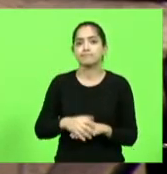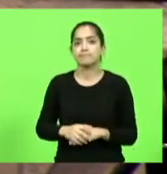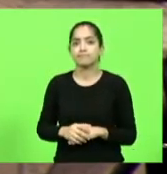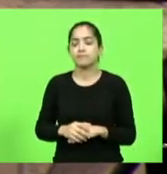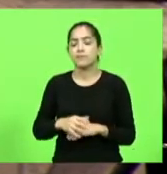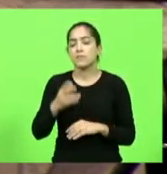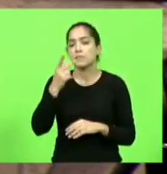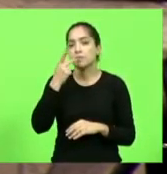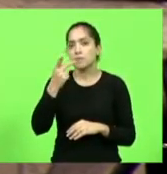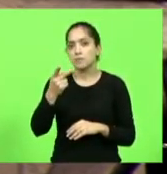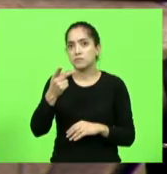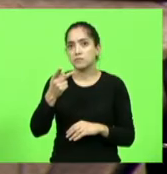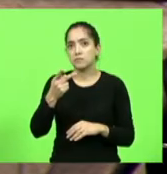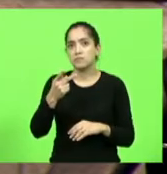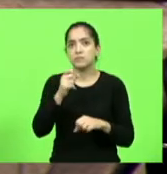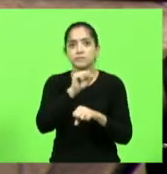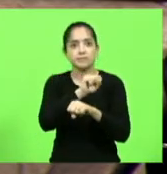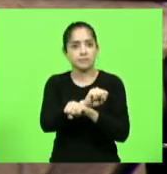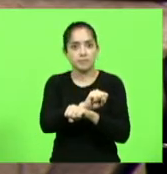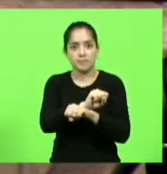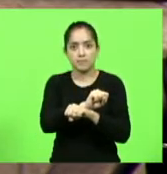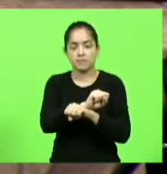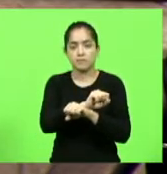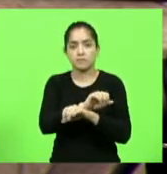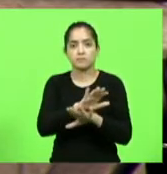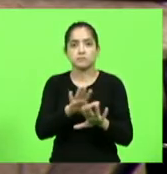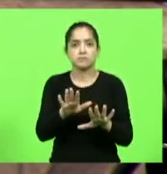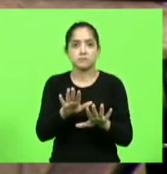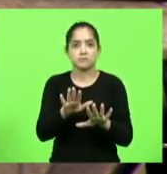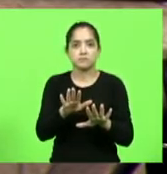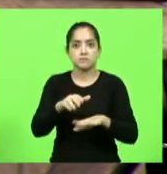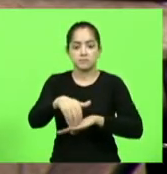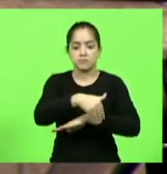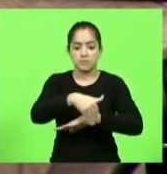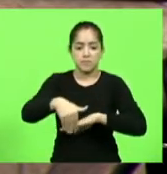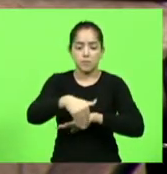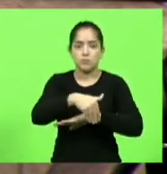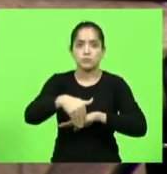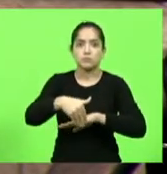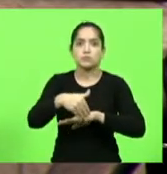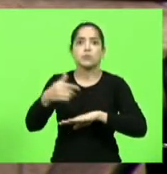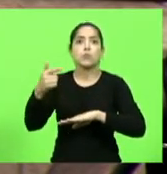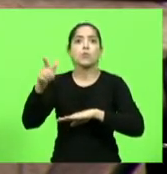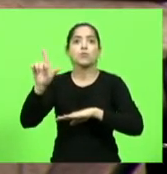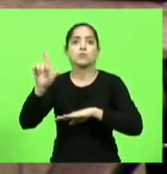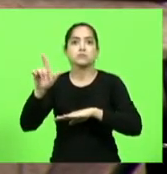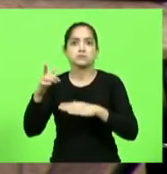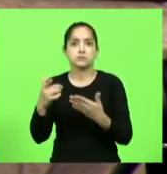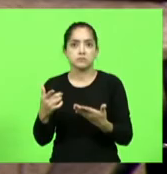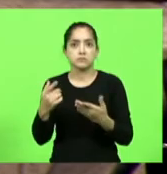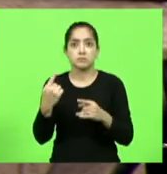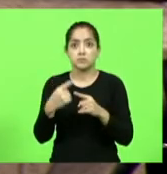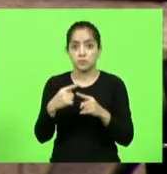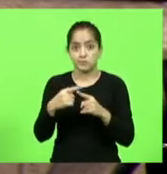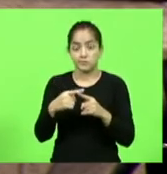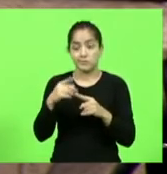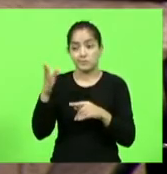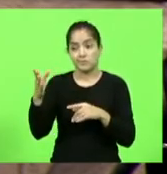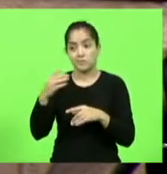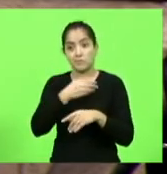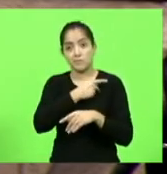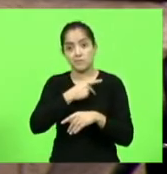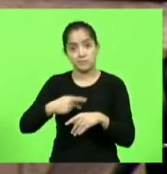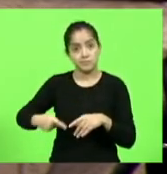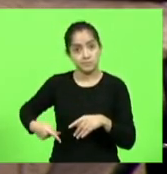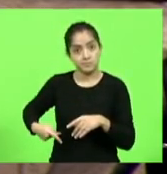disse, Milton, para a discussão da rodovia alternativa 470, porque eu tive com a presidenta Dilma